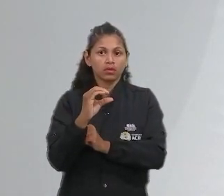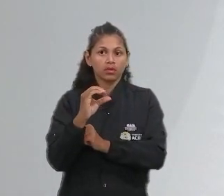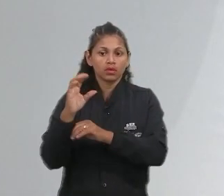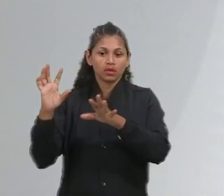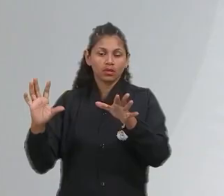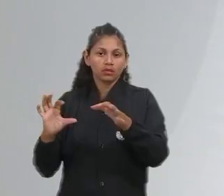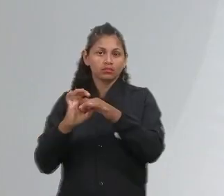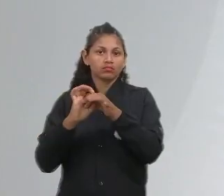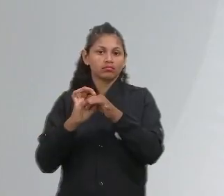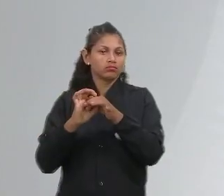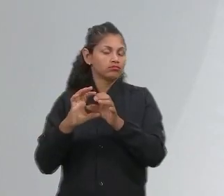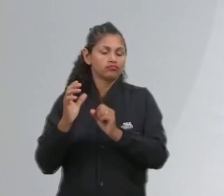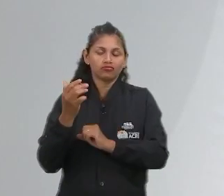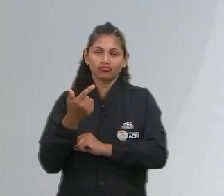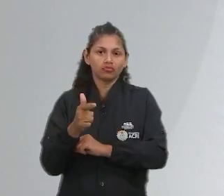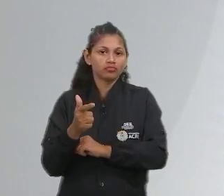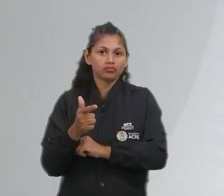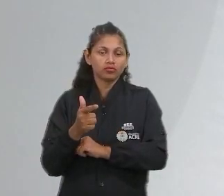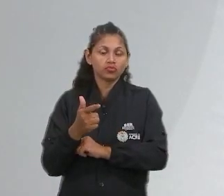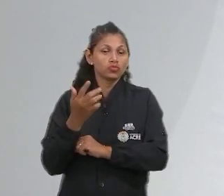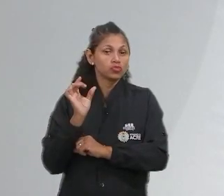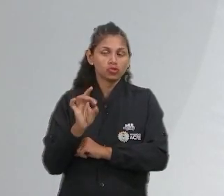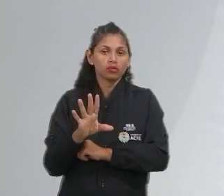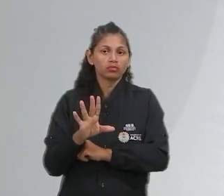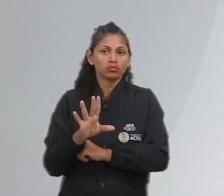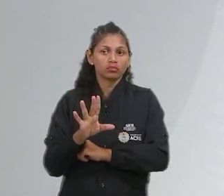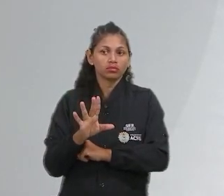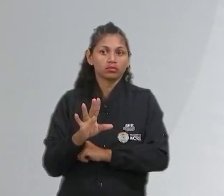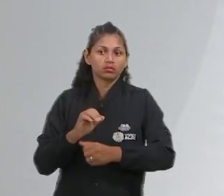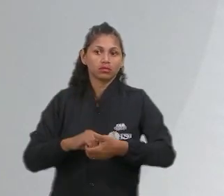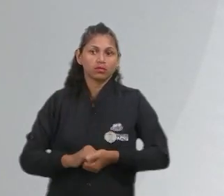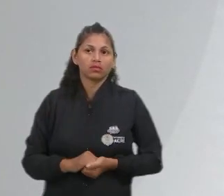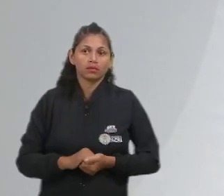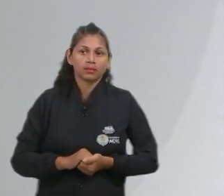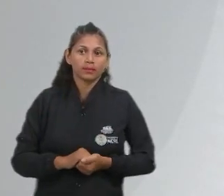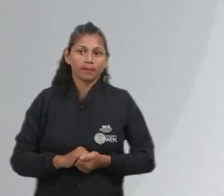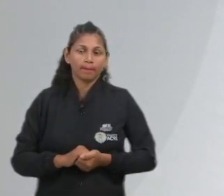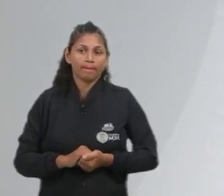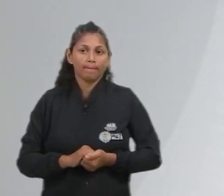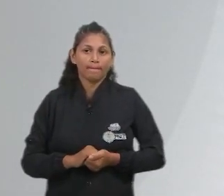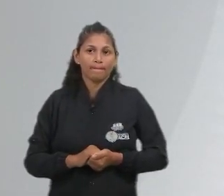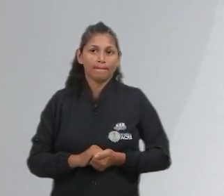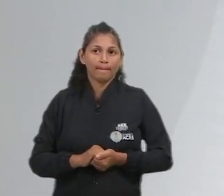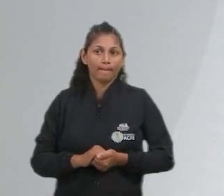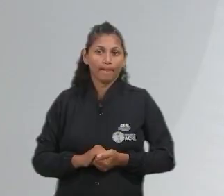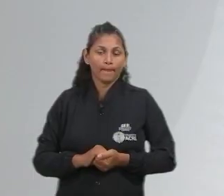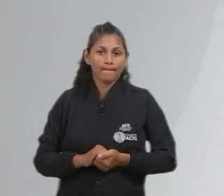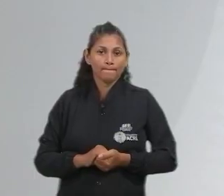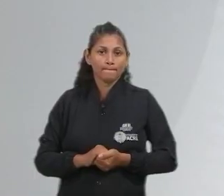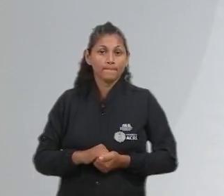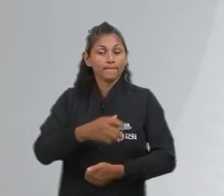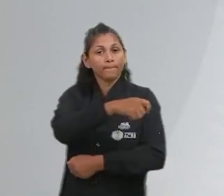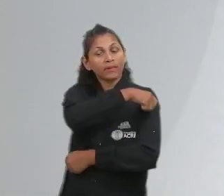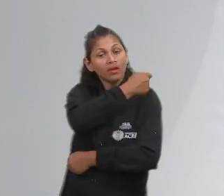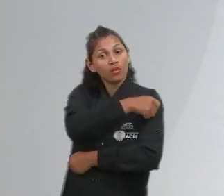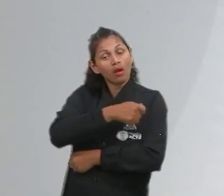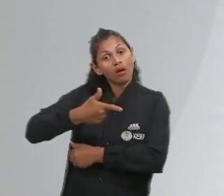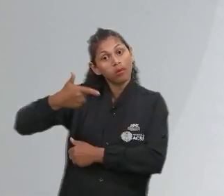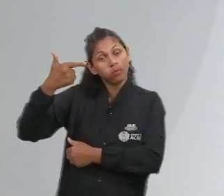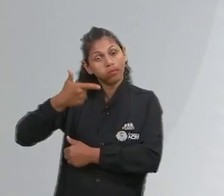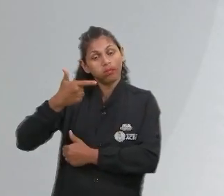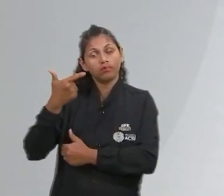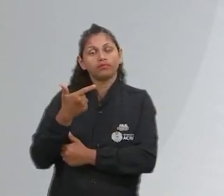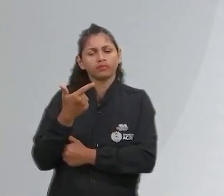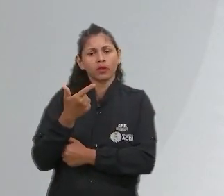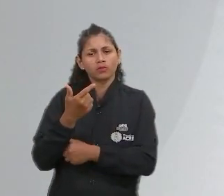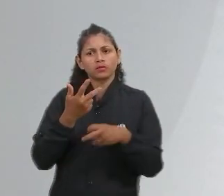um carbono, ou seja, carbono primário. Tá? Um álcool primário. Já o álcool secundário, se você